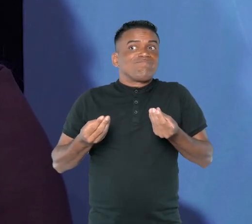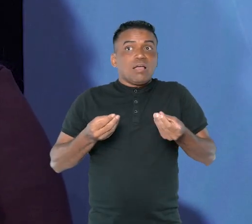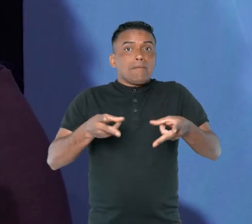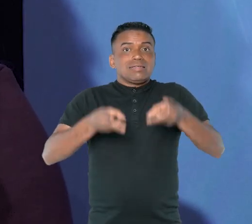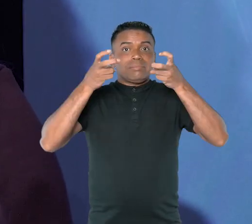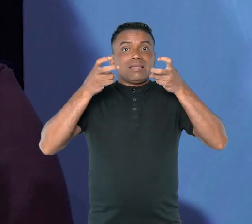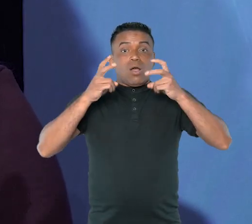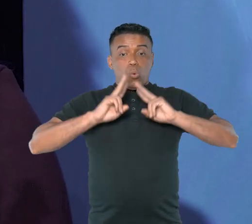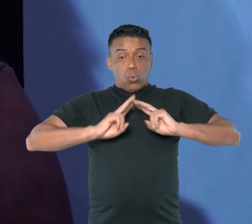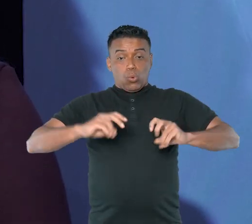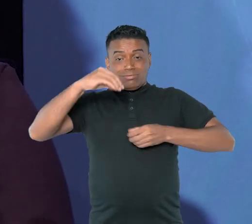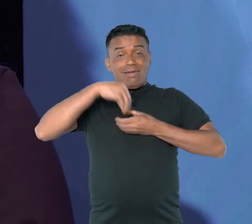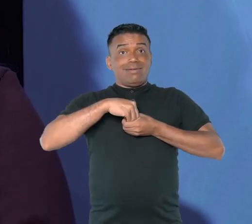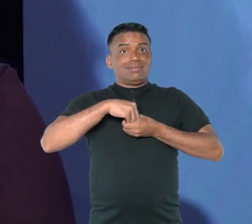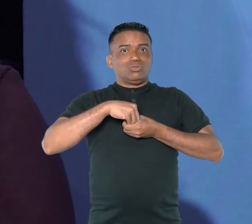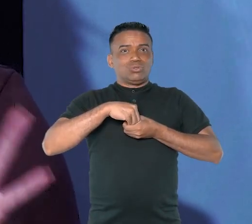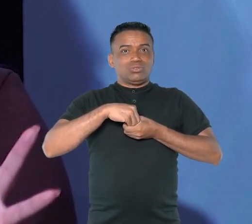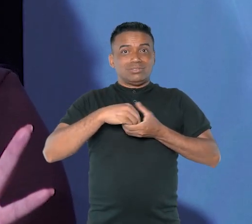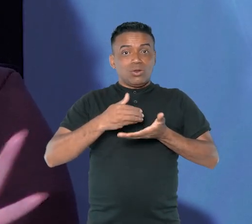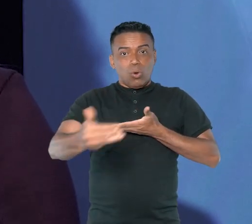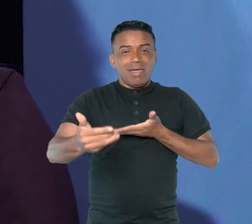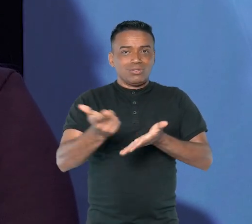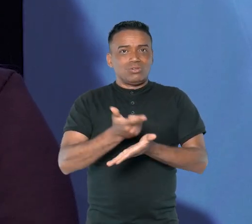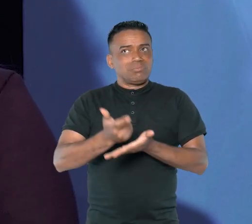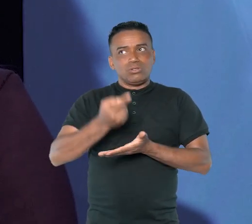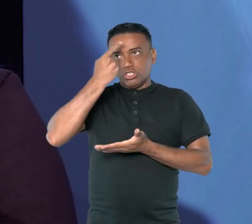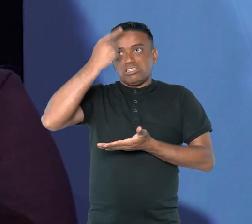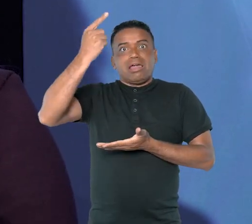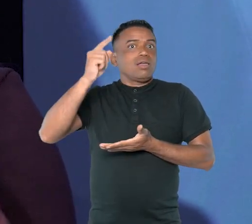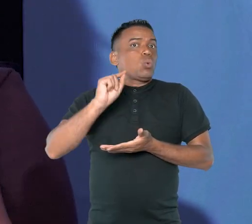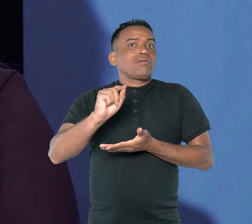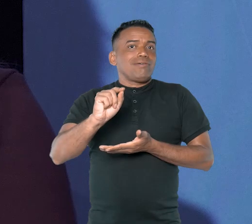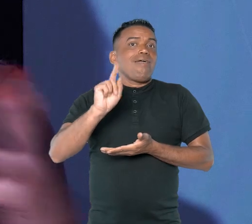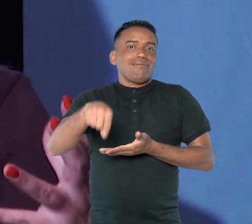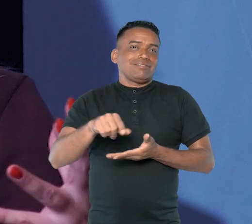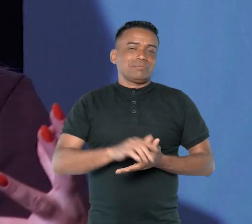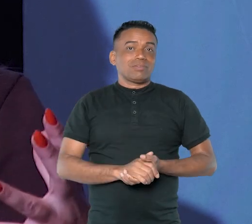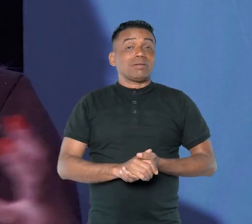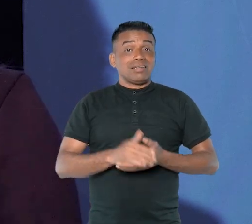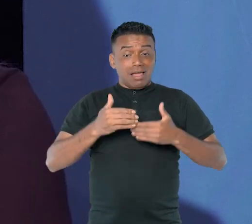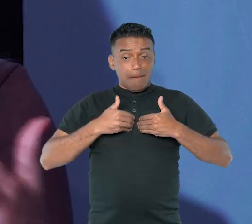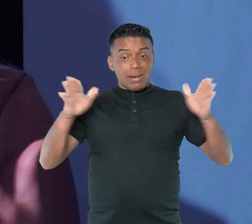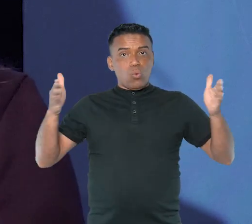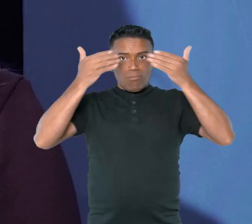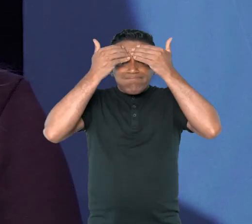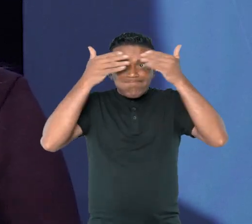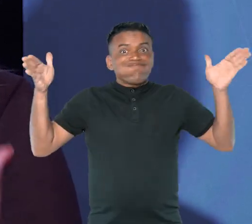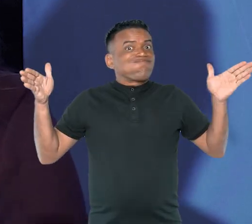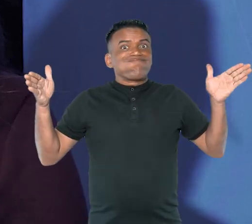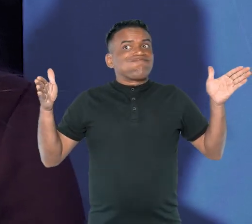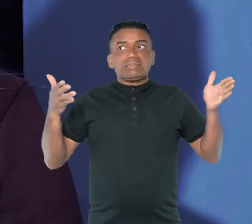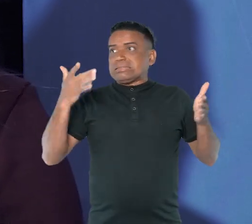percepção dentro de mim, que era o início do livro, mas eu não tinha a menor ideia exatamente do que seria, né? Mas ali alguma coisa se abriu, né? Se expandiu e se